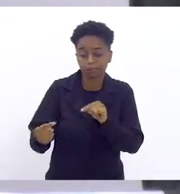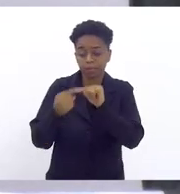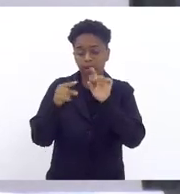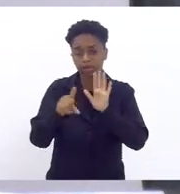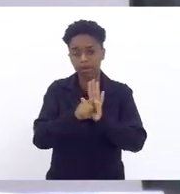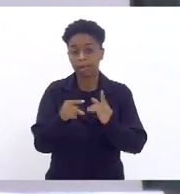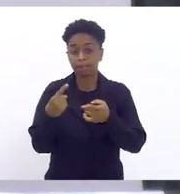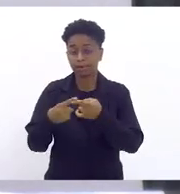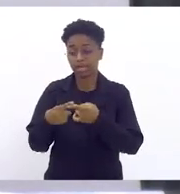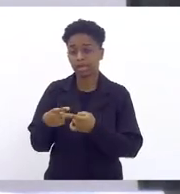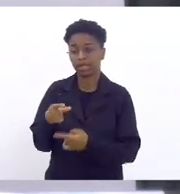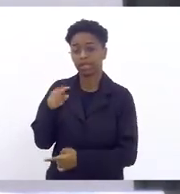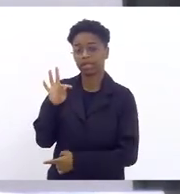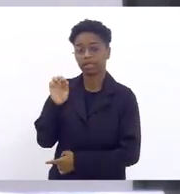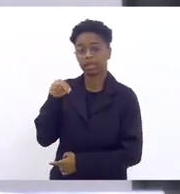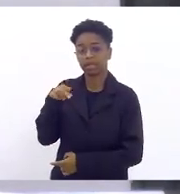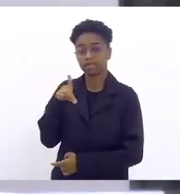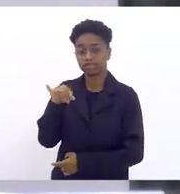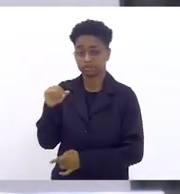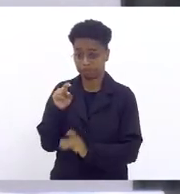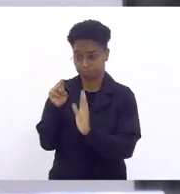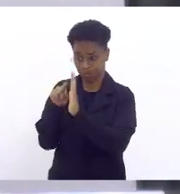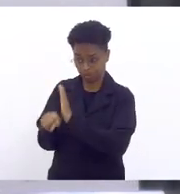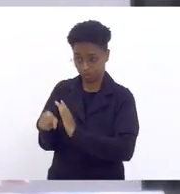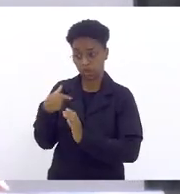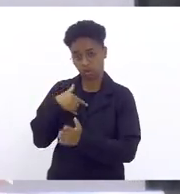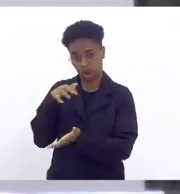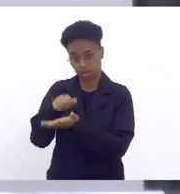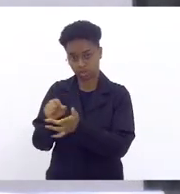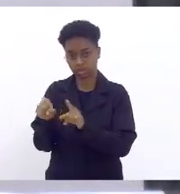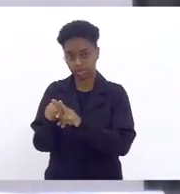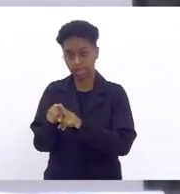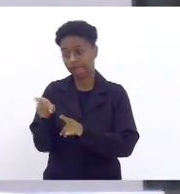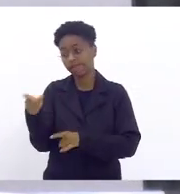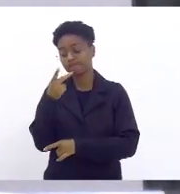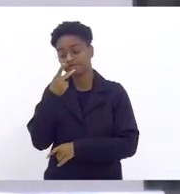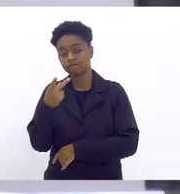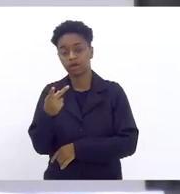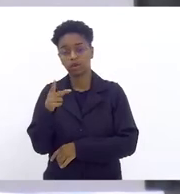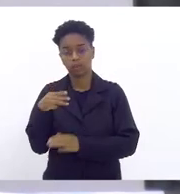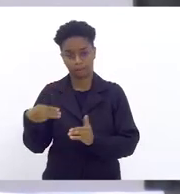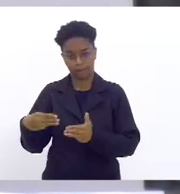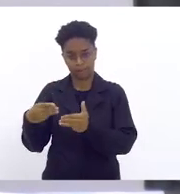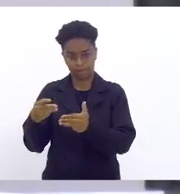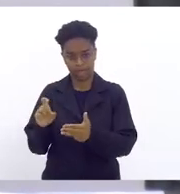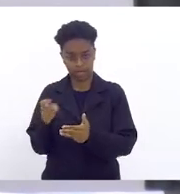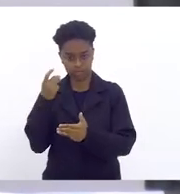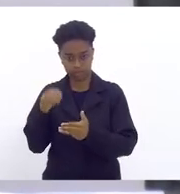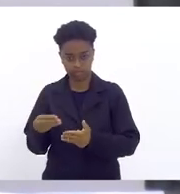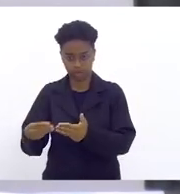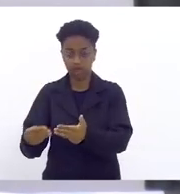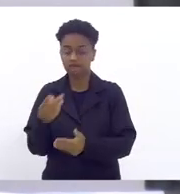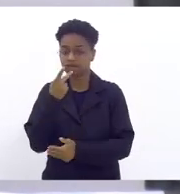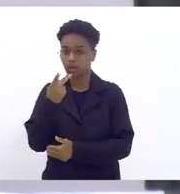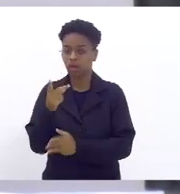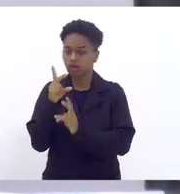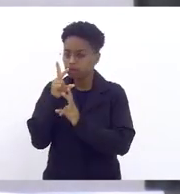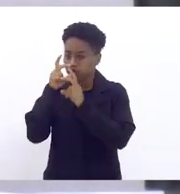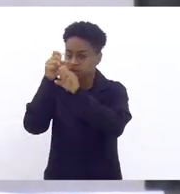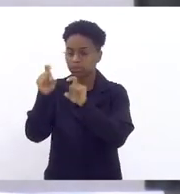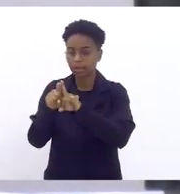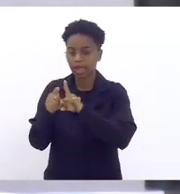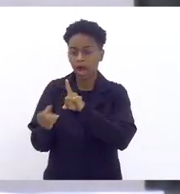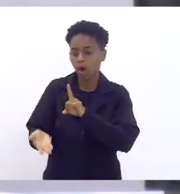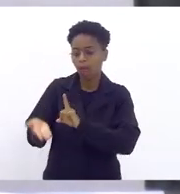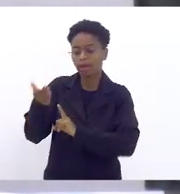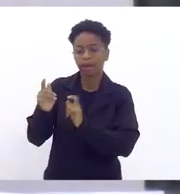deputado tange Eu também fiz anotação quando o ministro falou sobre o fortalecimento e o aumento da capacidade de compra